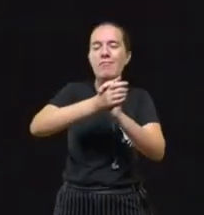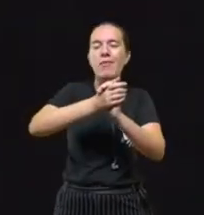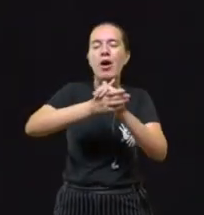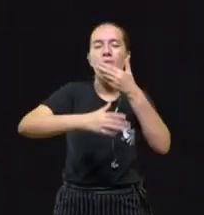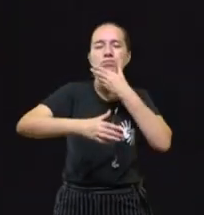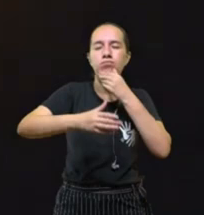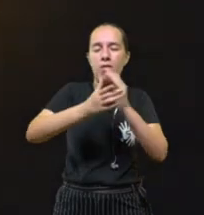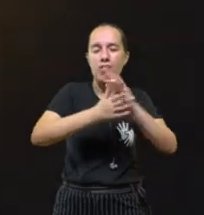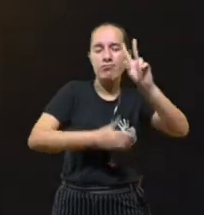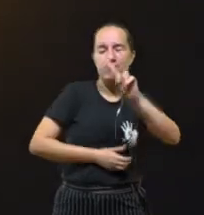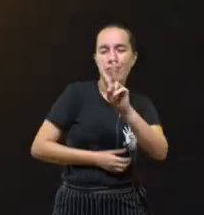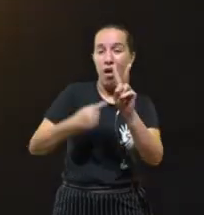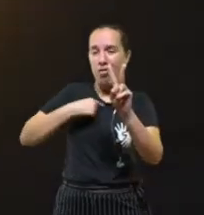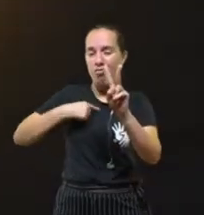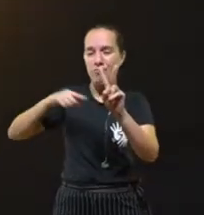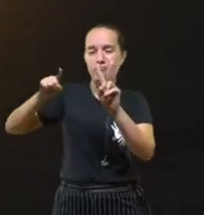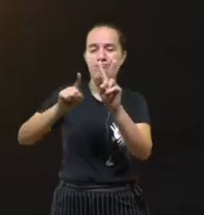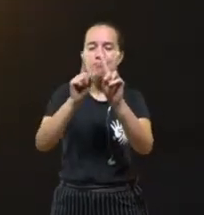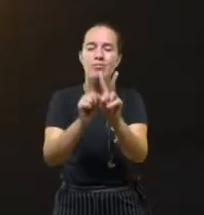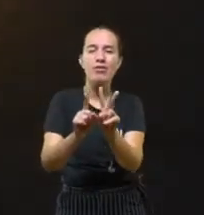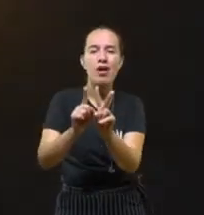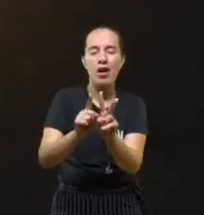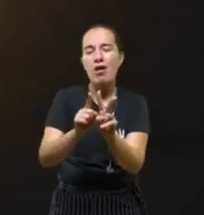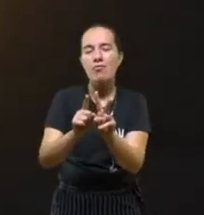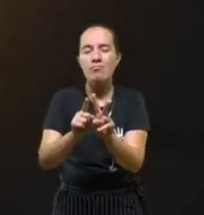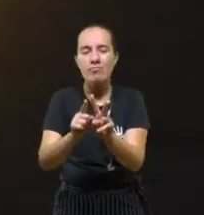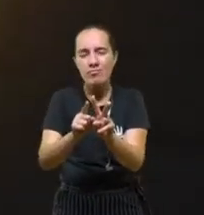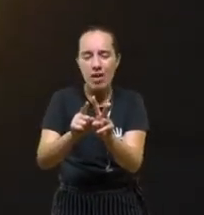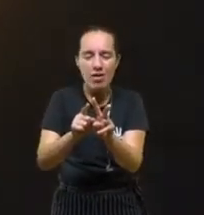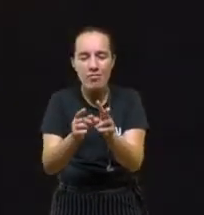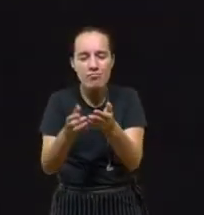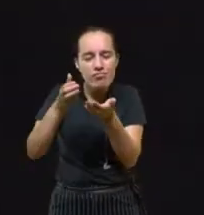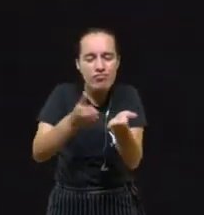Estamos com essa lancha indo rápido, sabe?